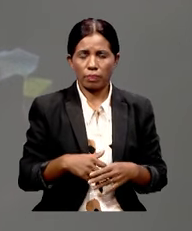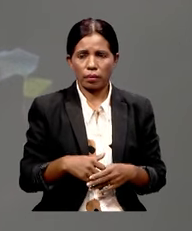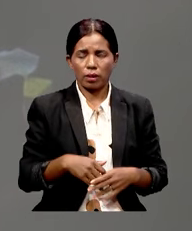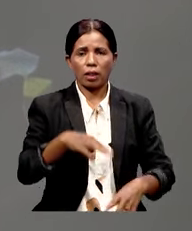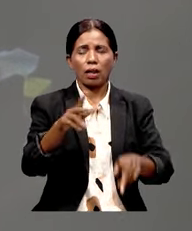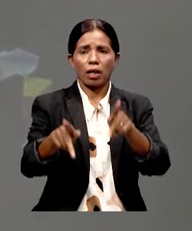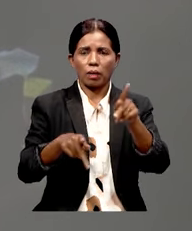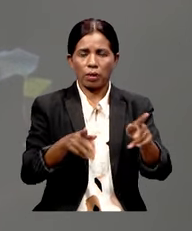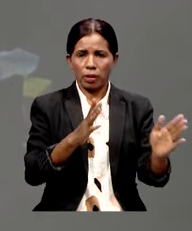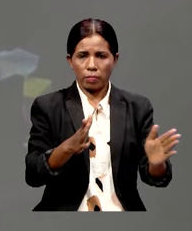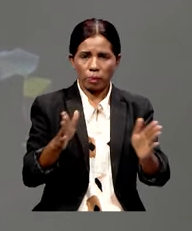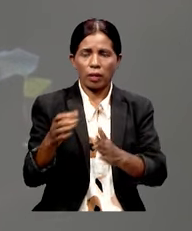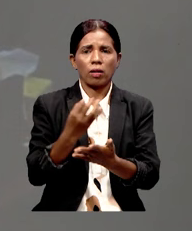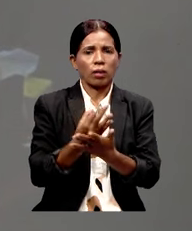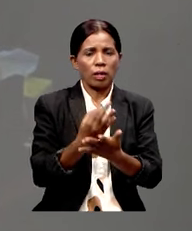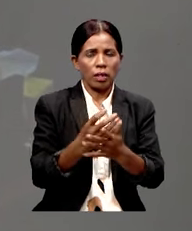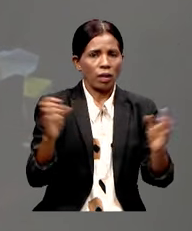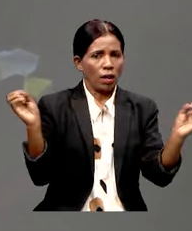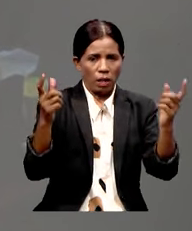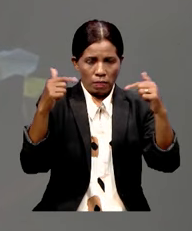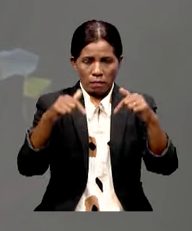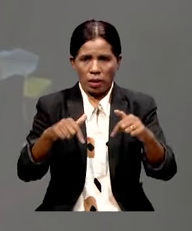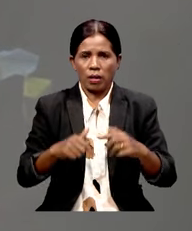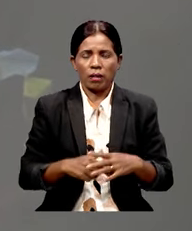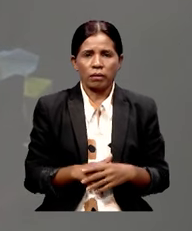ema neve prepara orçamento ne lamai la ene.